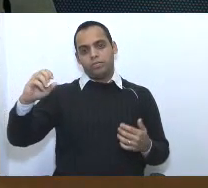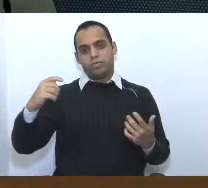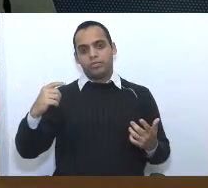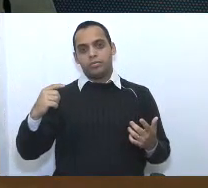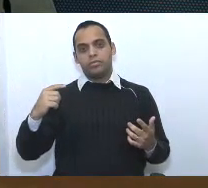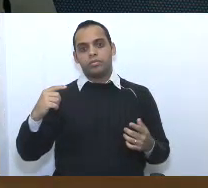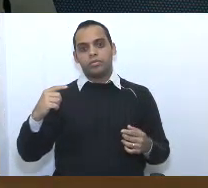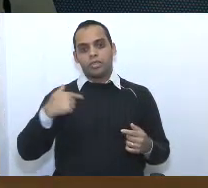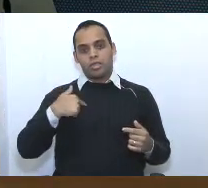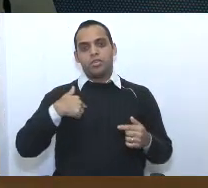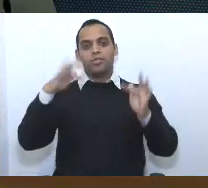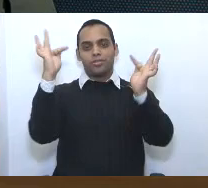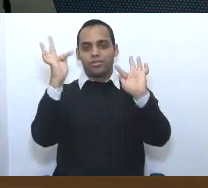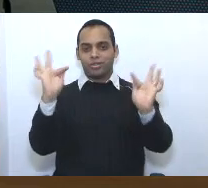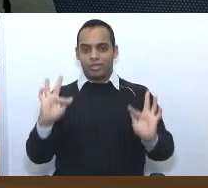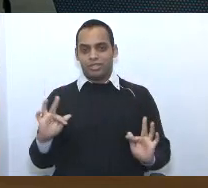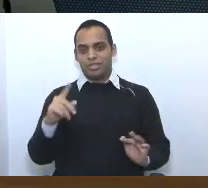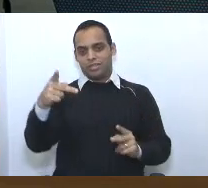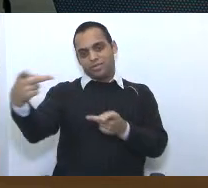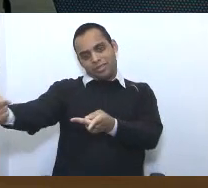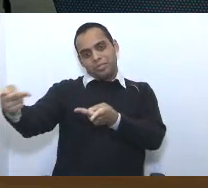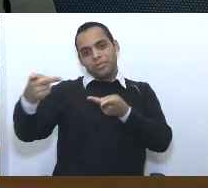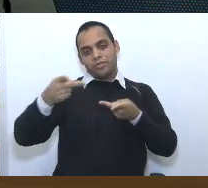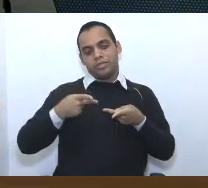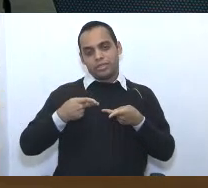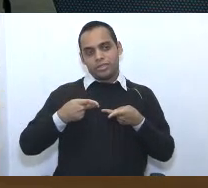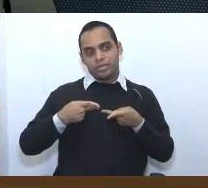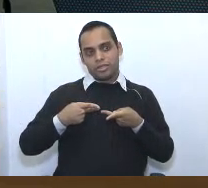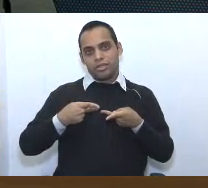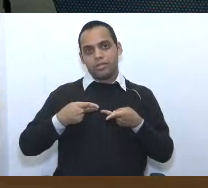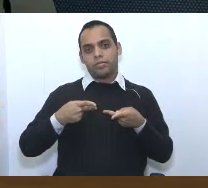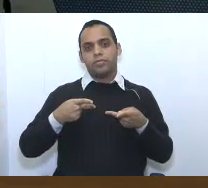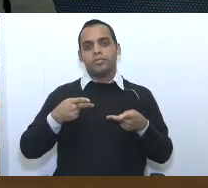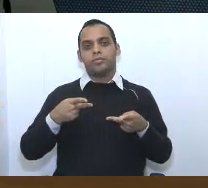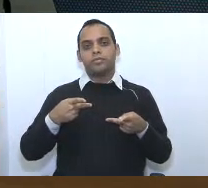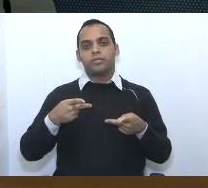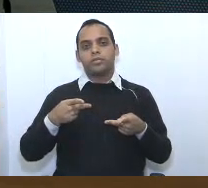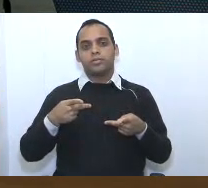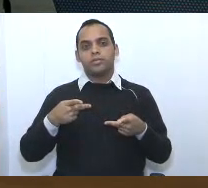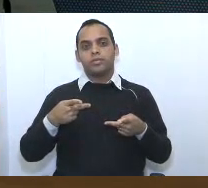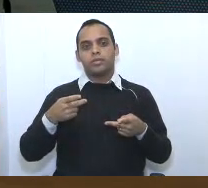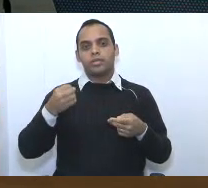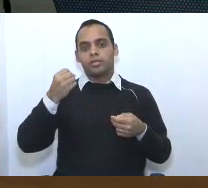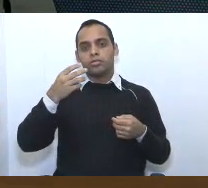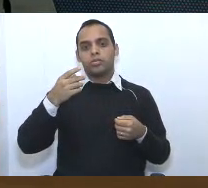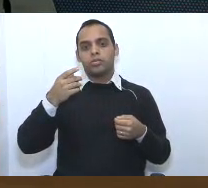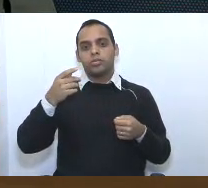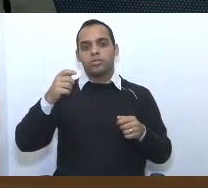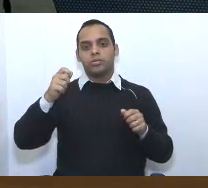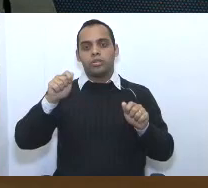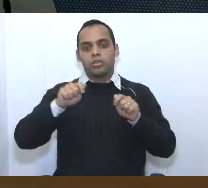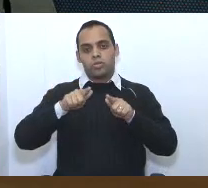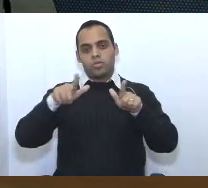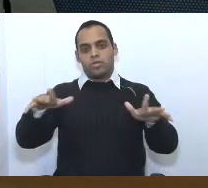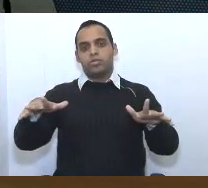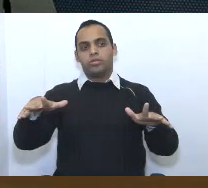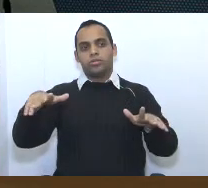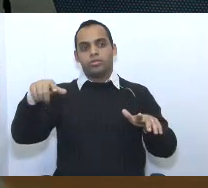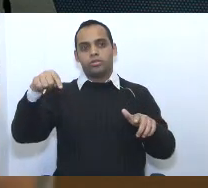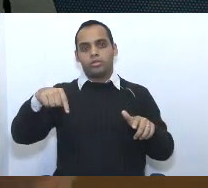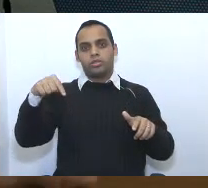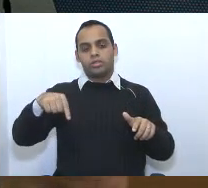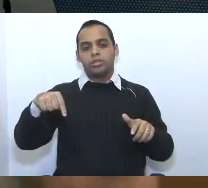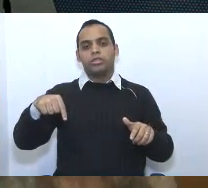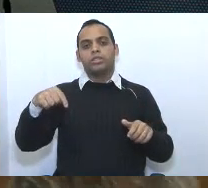Fiquei muito feliz da sua visita na Secretaria de Assuntos Jurídicos e é um prazer muito grande quando encontramos pessoas que comungam da